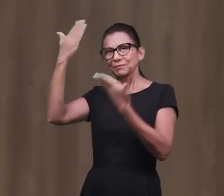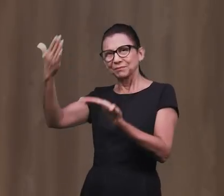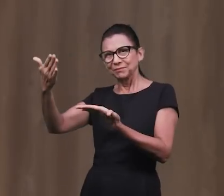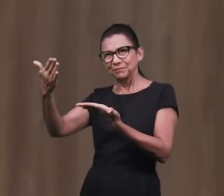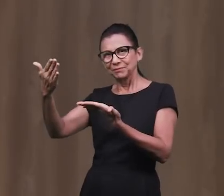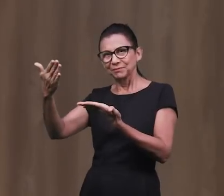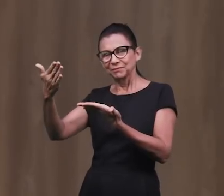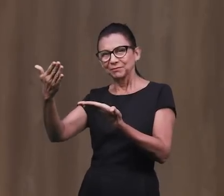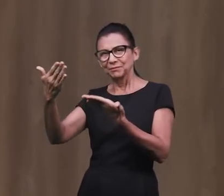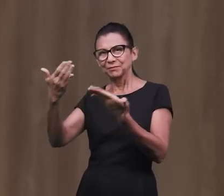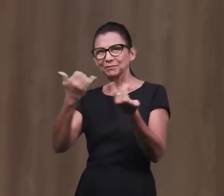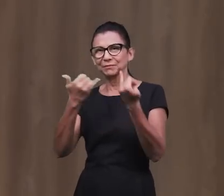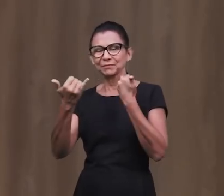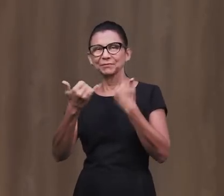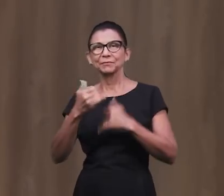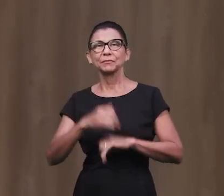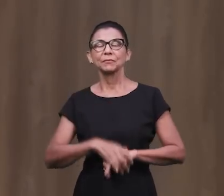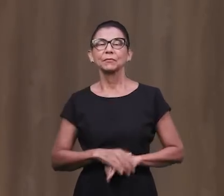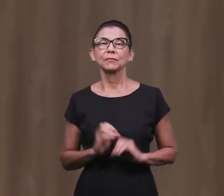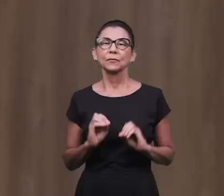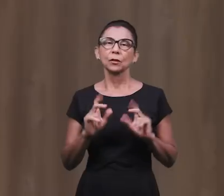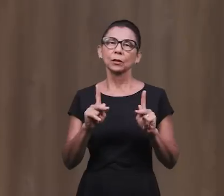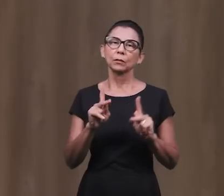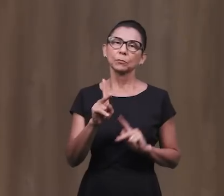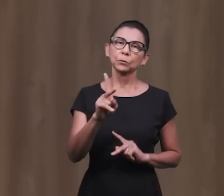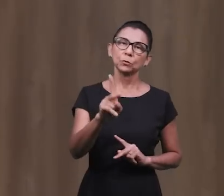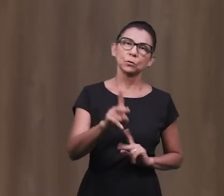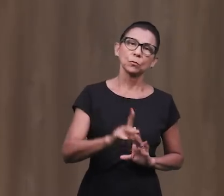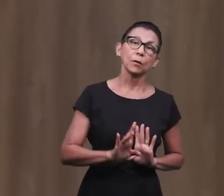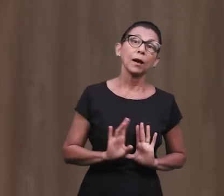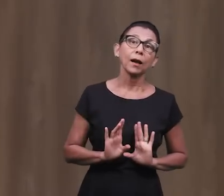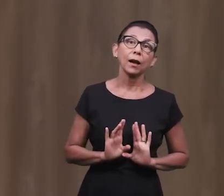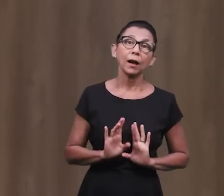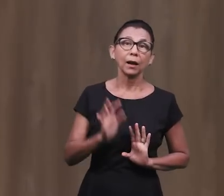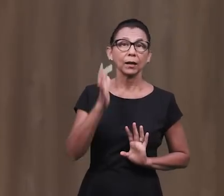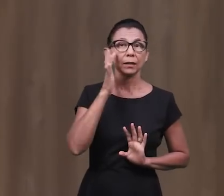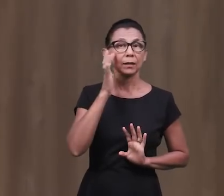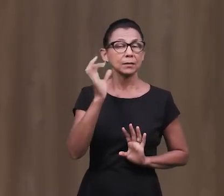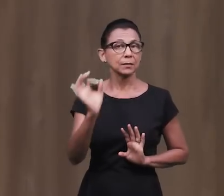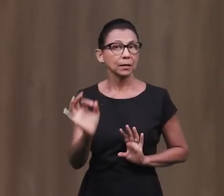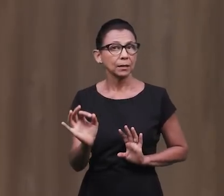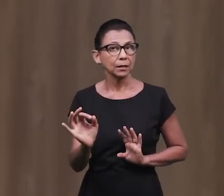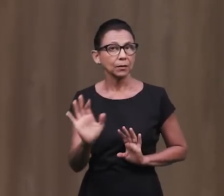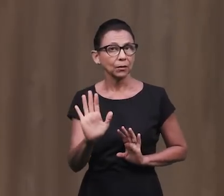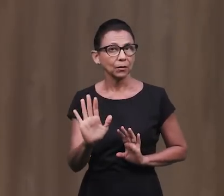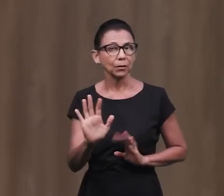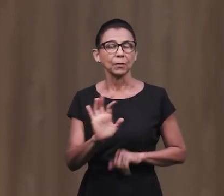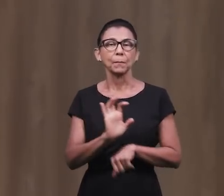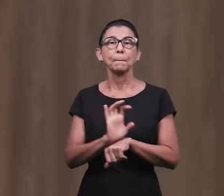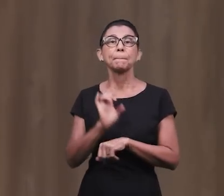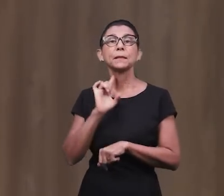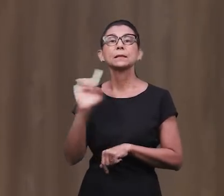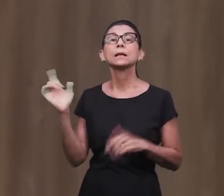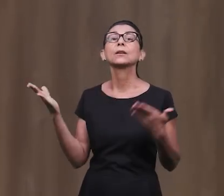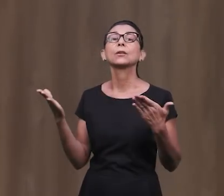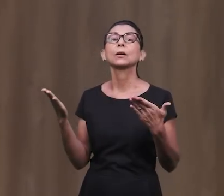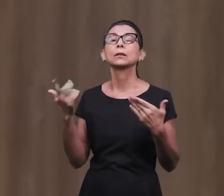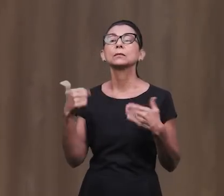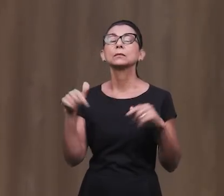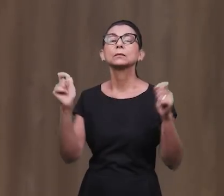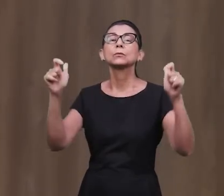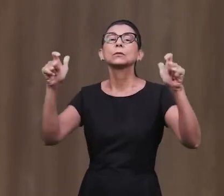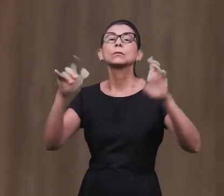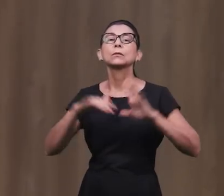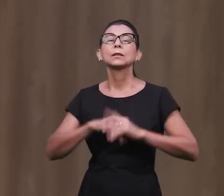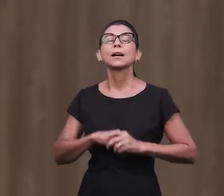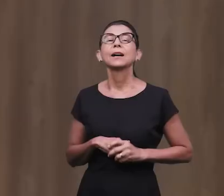pelas informações. Muito bem, vamos dar sequência aqui e agora atenção, hein? De Minas Gerais, nós vamos para onde? Vamos agora para a